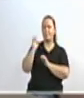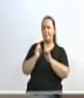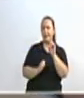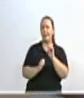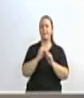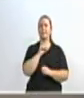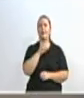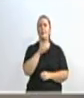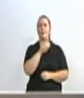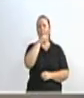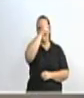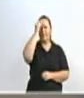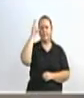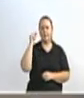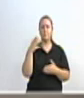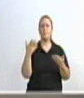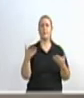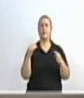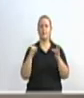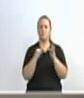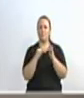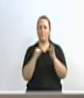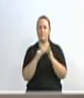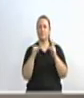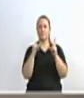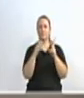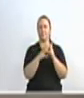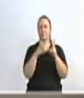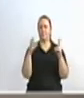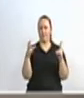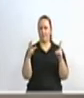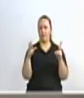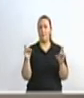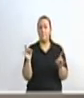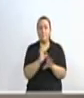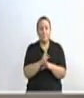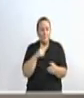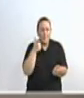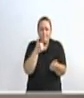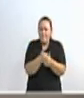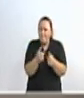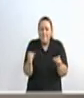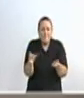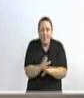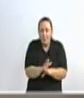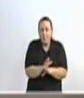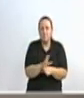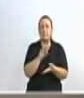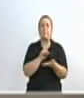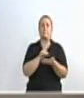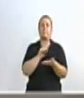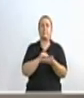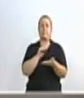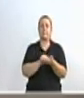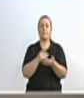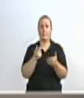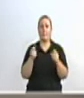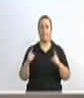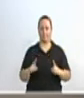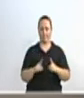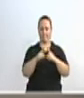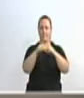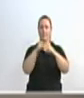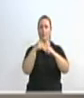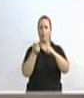por parte do poder público, que é da Itopavazinho e da Velha Grande. Estão aí prontas para ser instaladas, está lá pronta, as antenas estão compradas, os